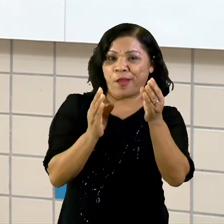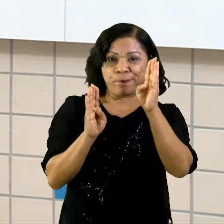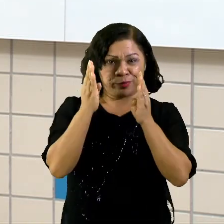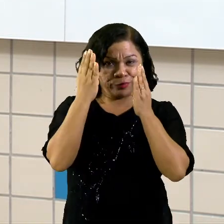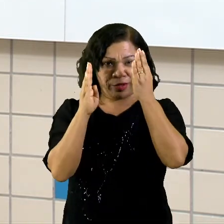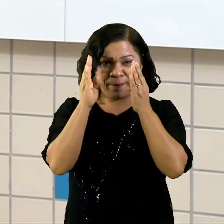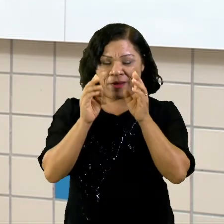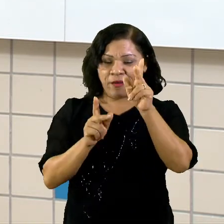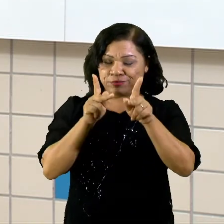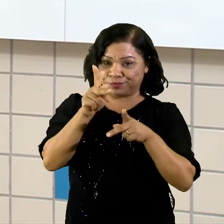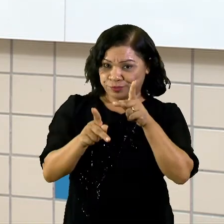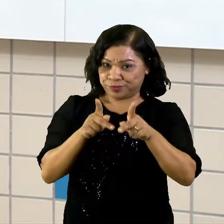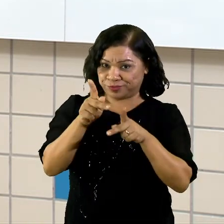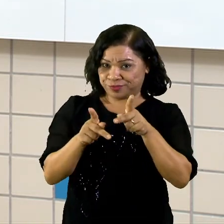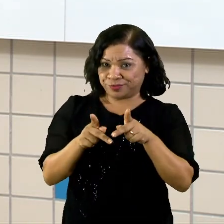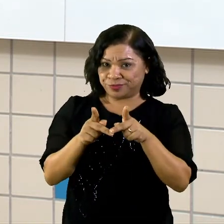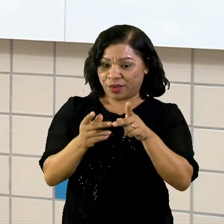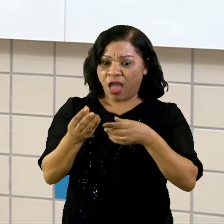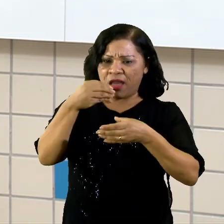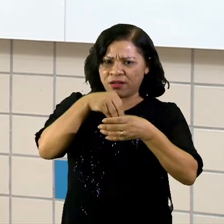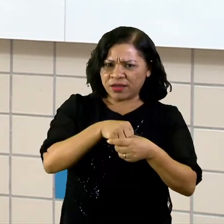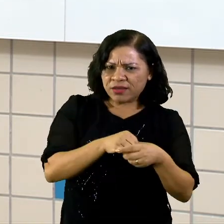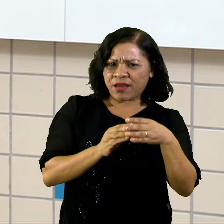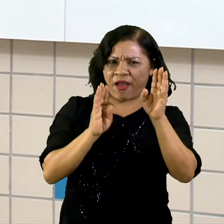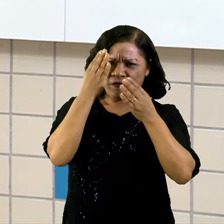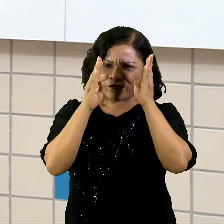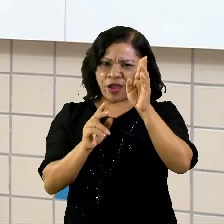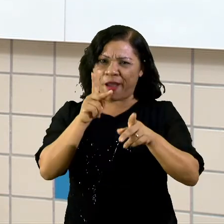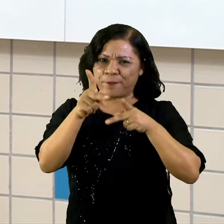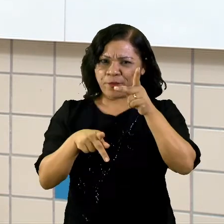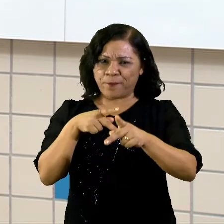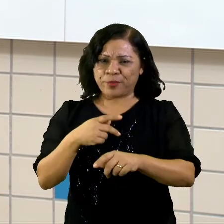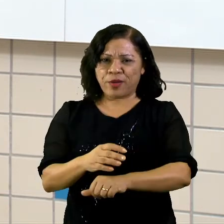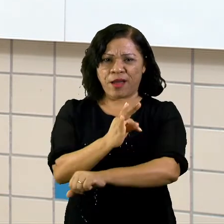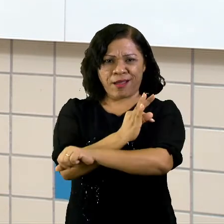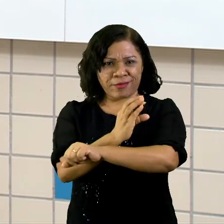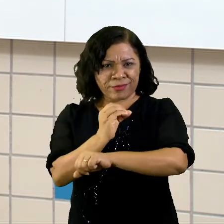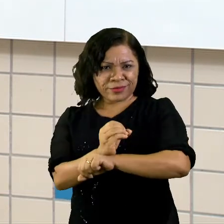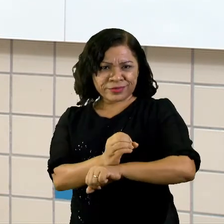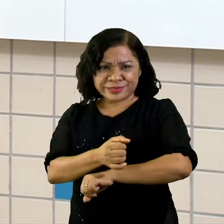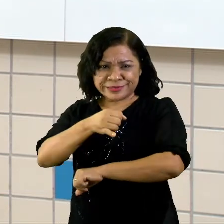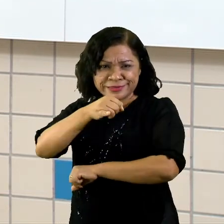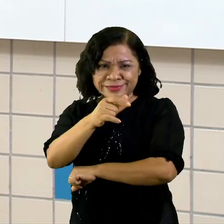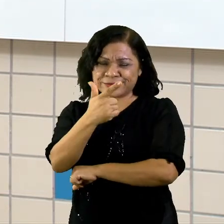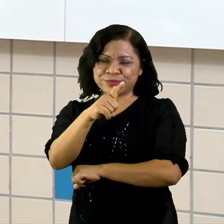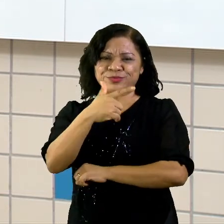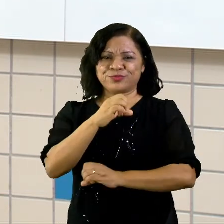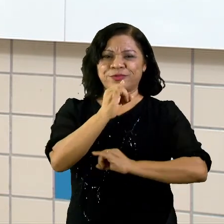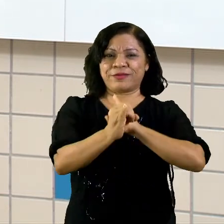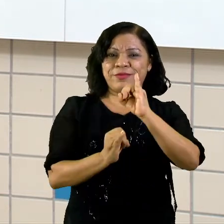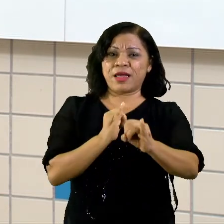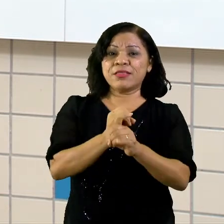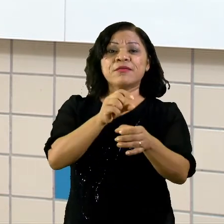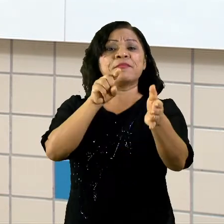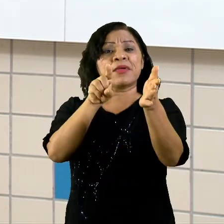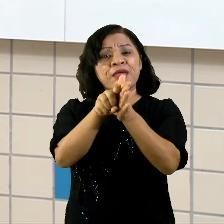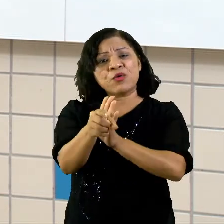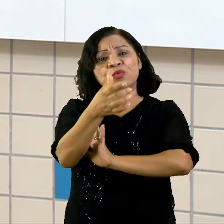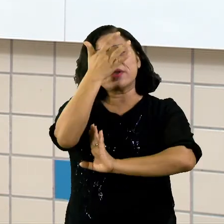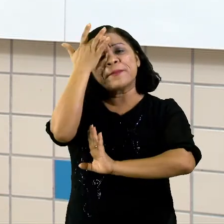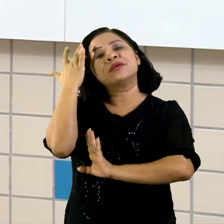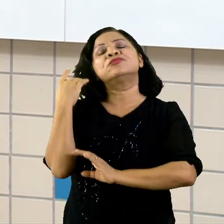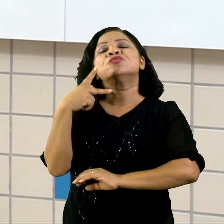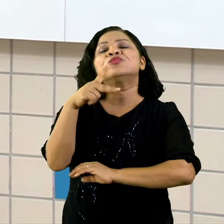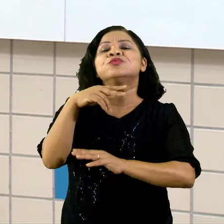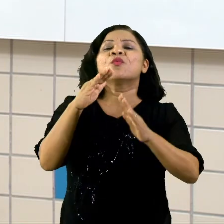Festas Populares Tocantinense. Se você não tem internet, pergunta para alguém da sua casa se algum conhece